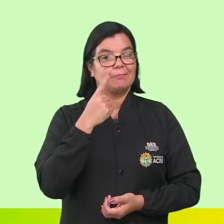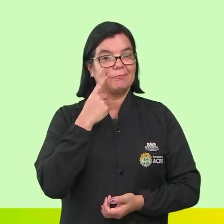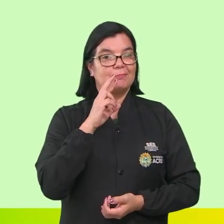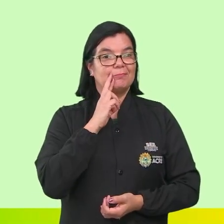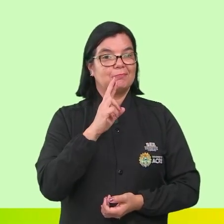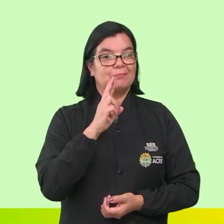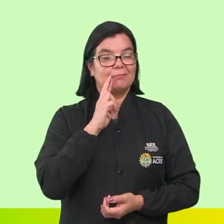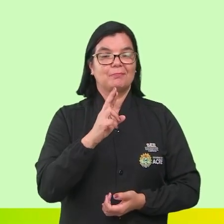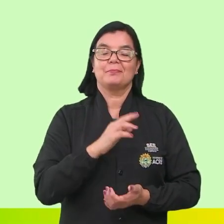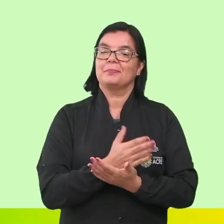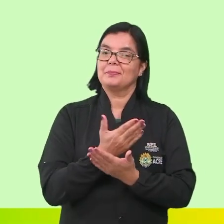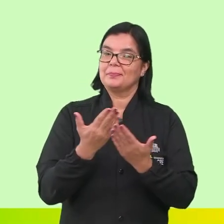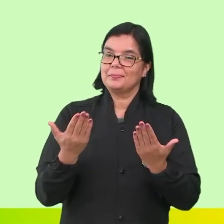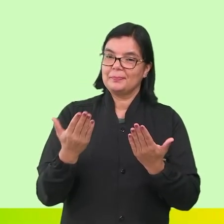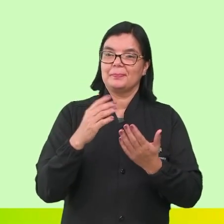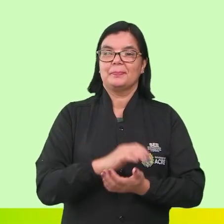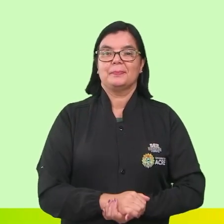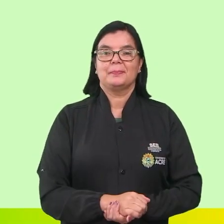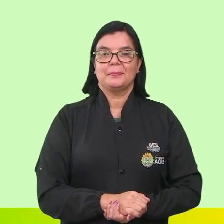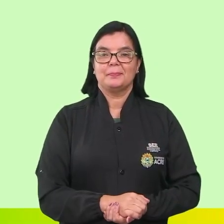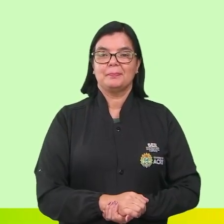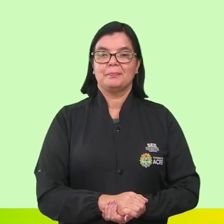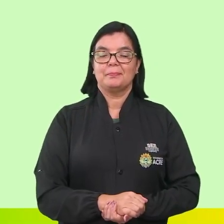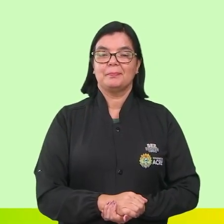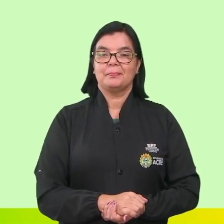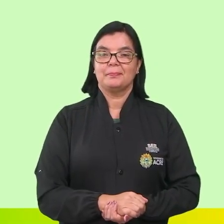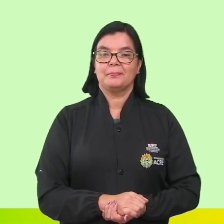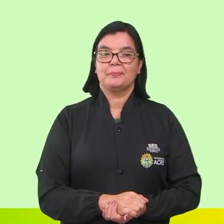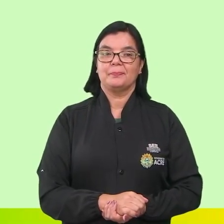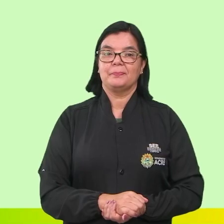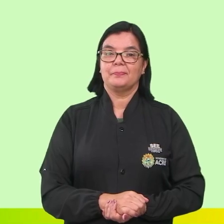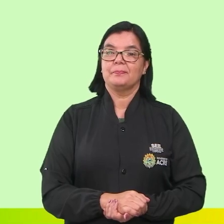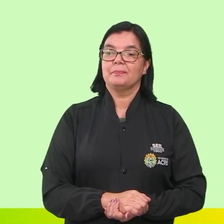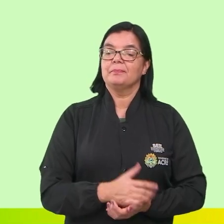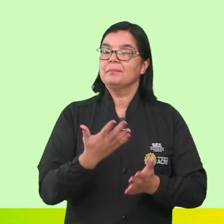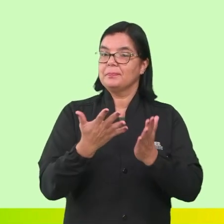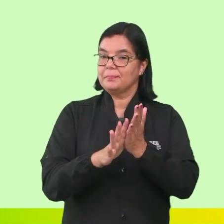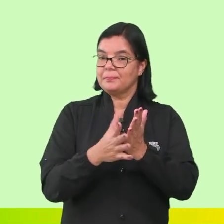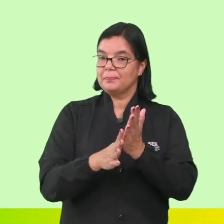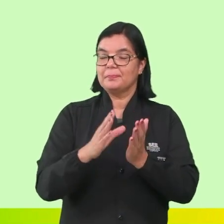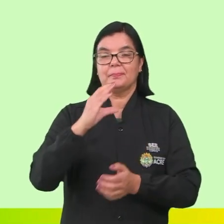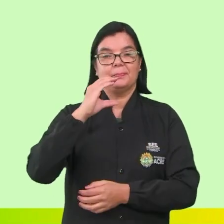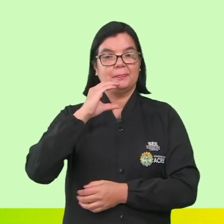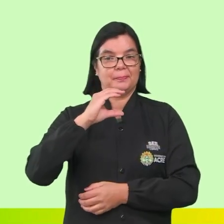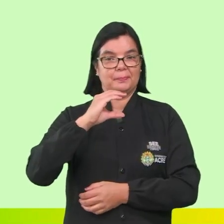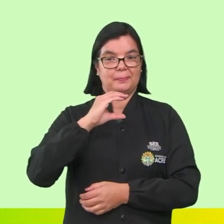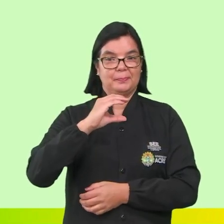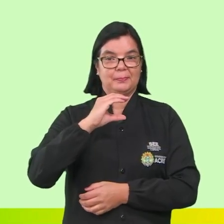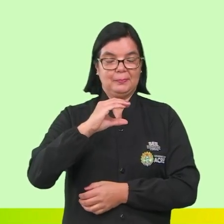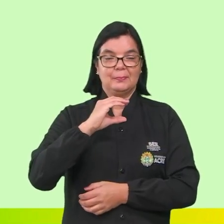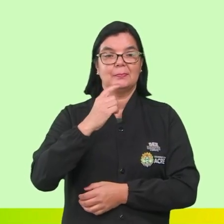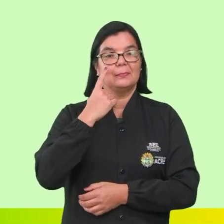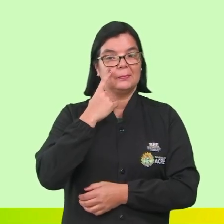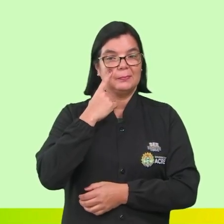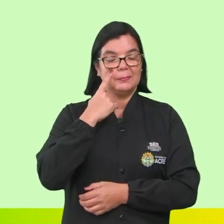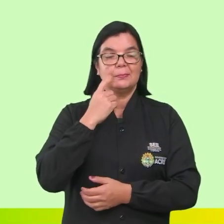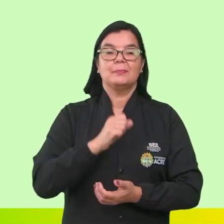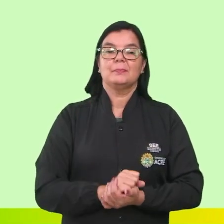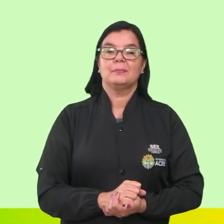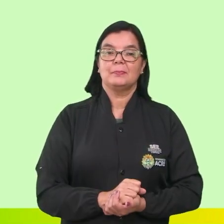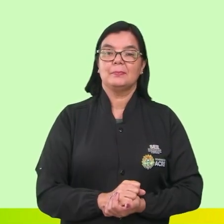suas respostas aí. Confere. Kizomba é uma manifestação artística, é uma dança, como vocês viram no